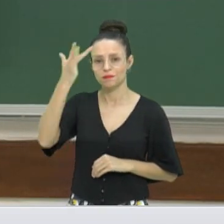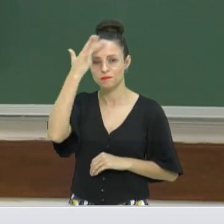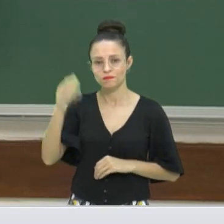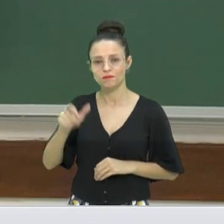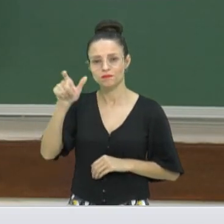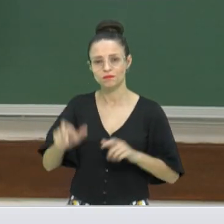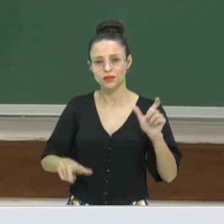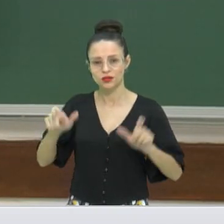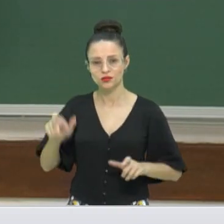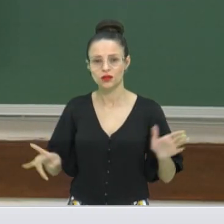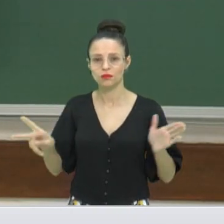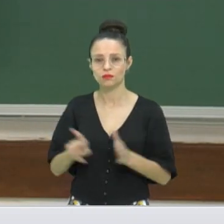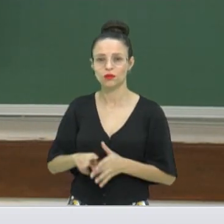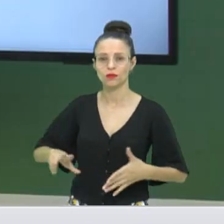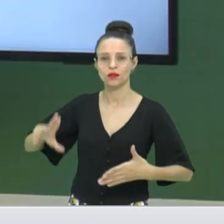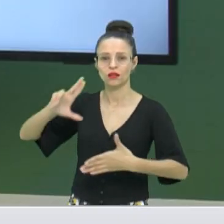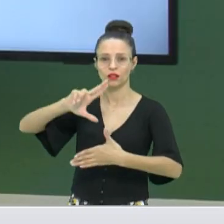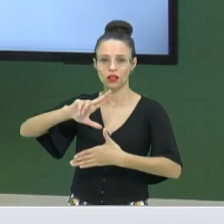news. Gente,